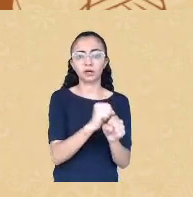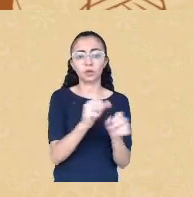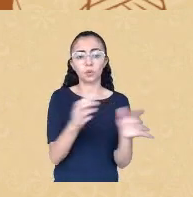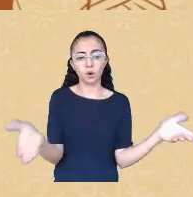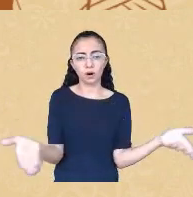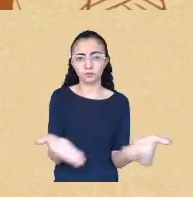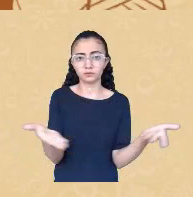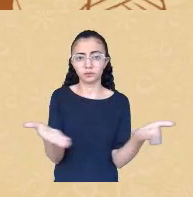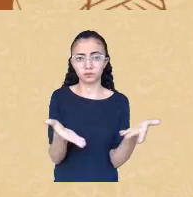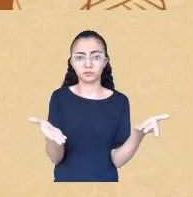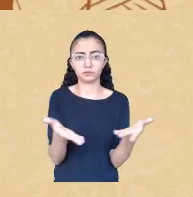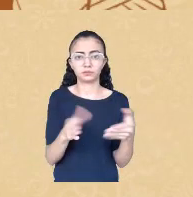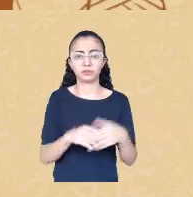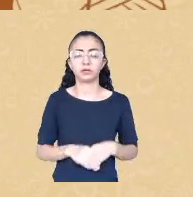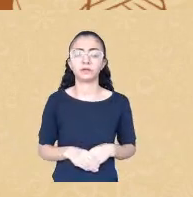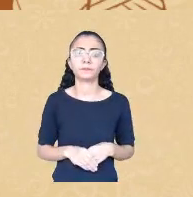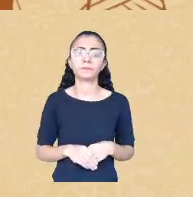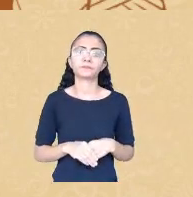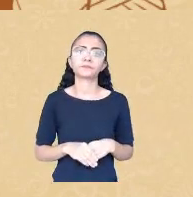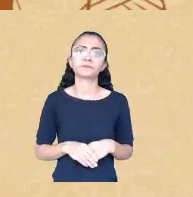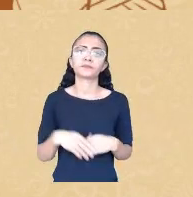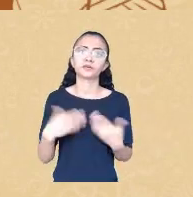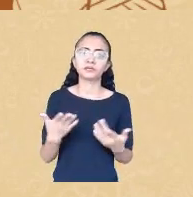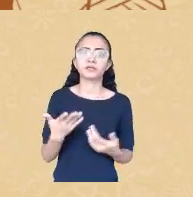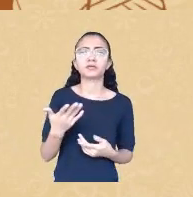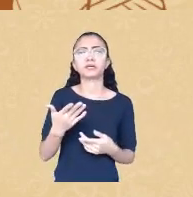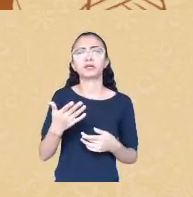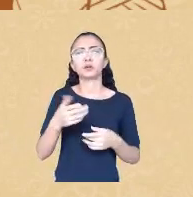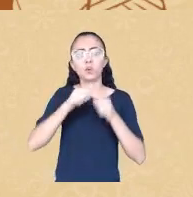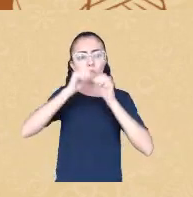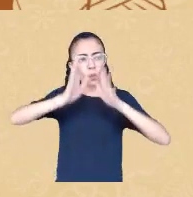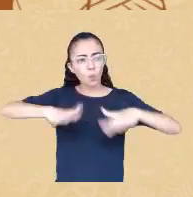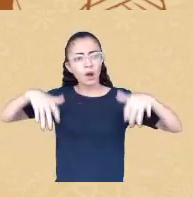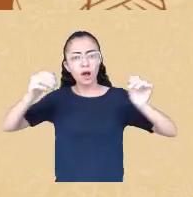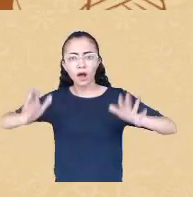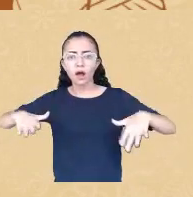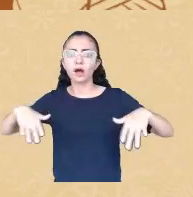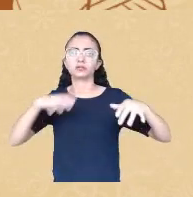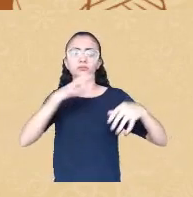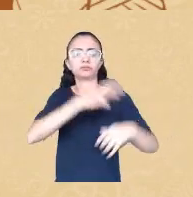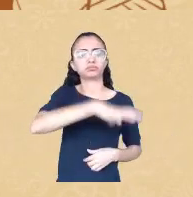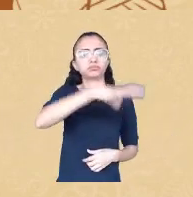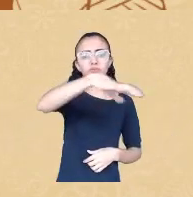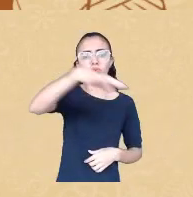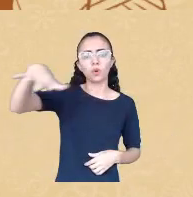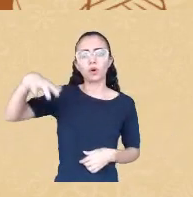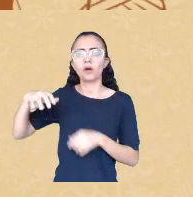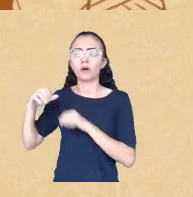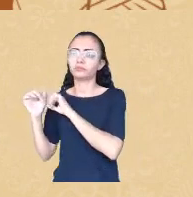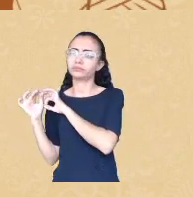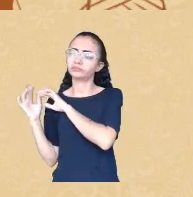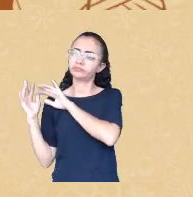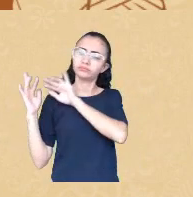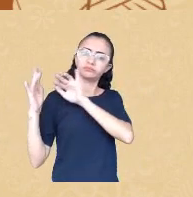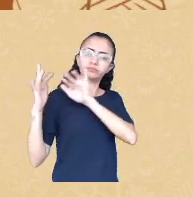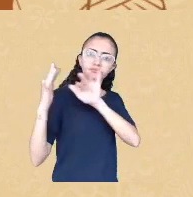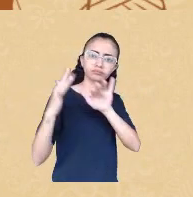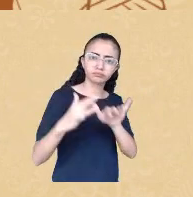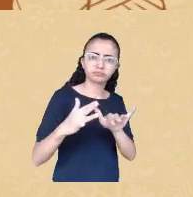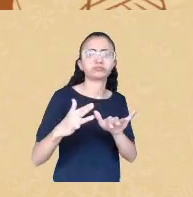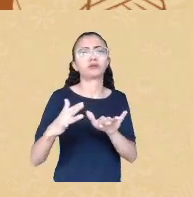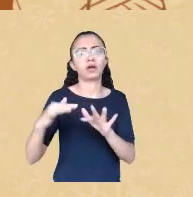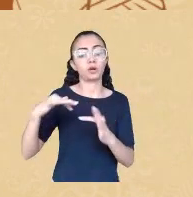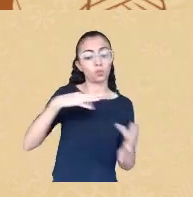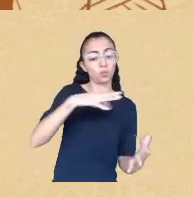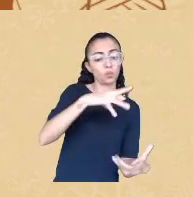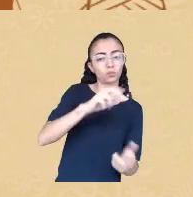como comércio transatlântico e, posteriormente, comércio global, a partir dessa lógica. Então, o capitalismo